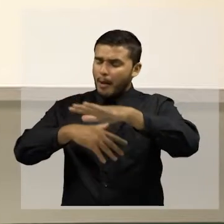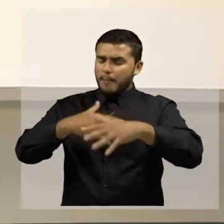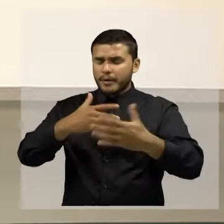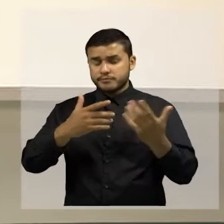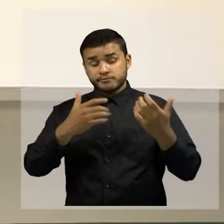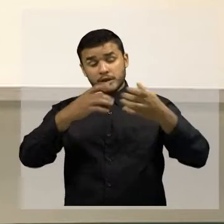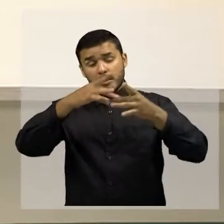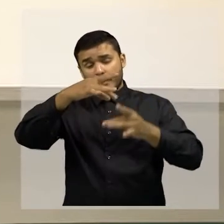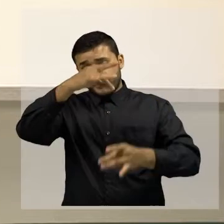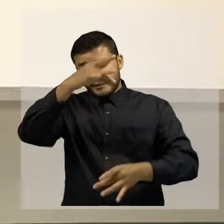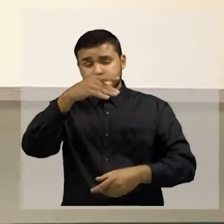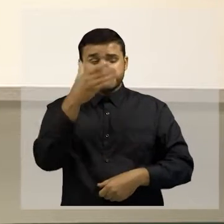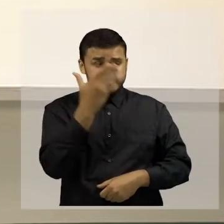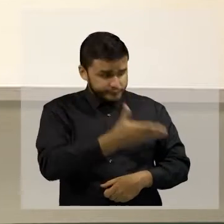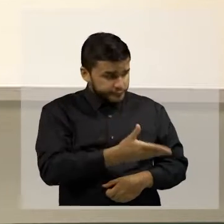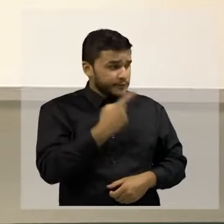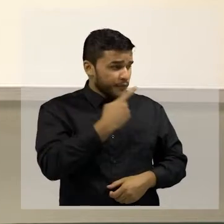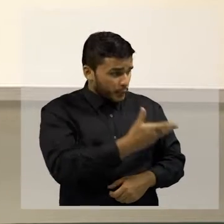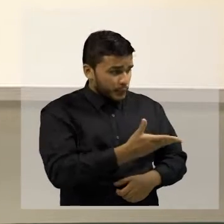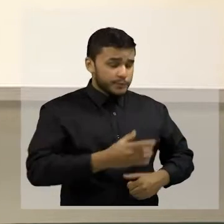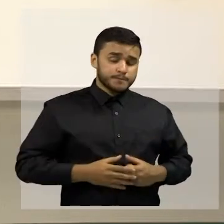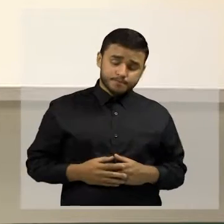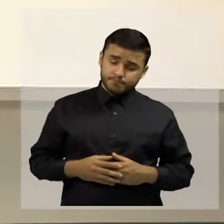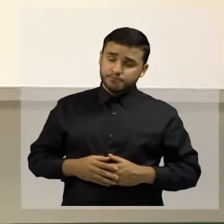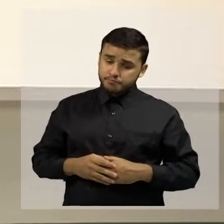acabou de se referir,